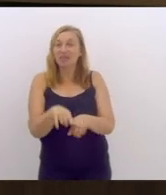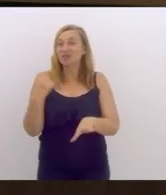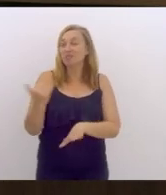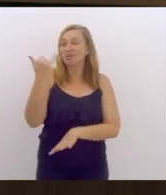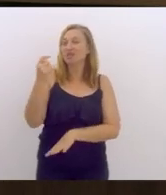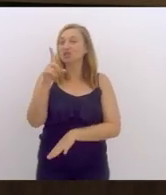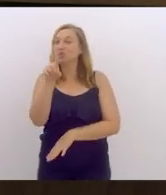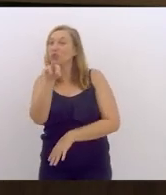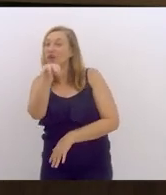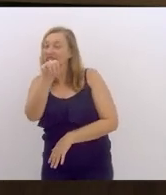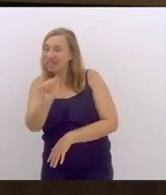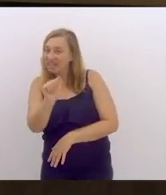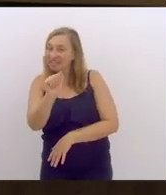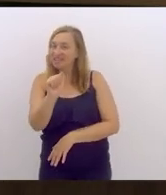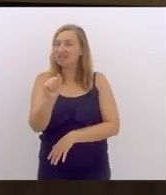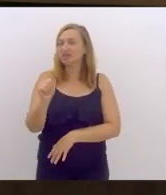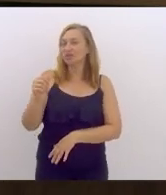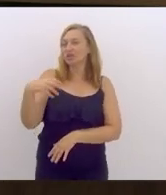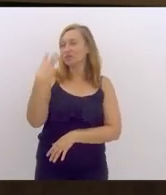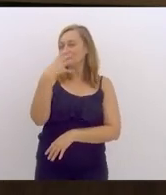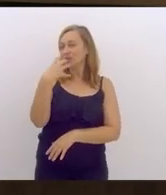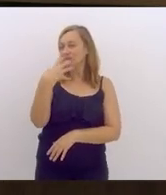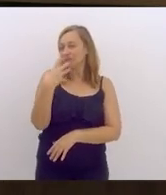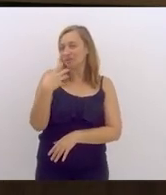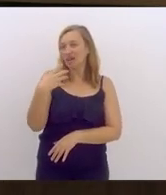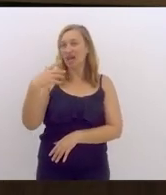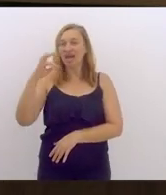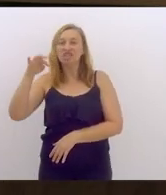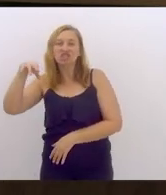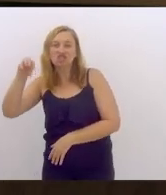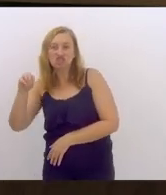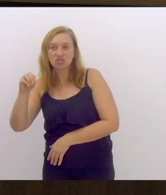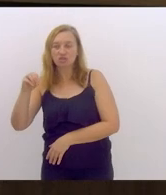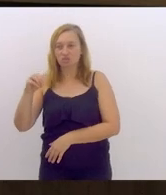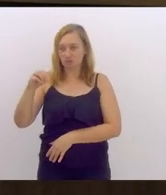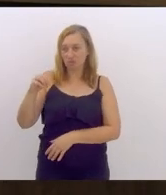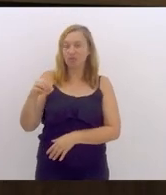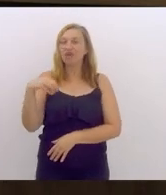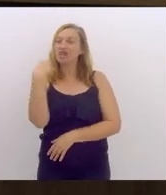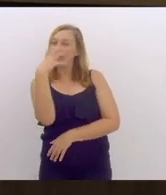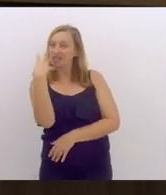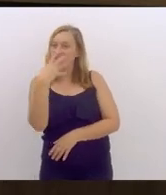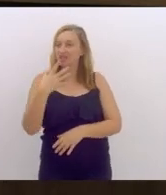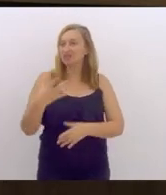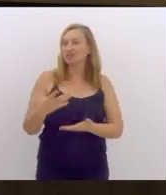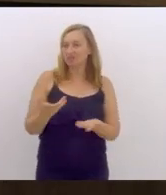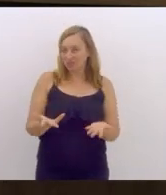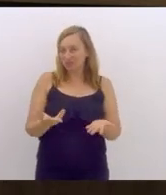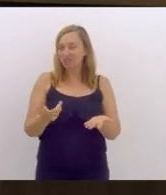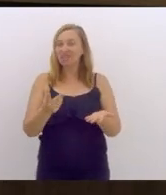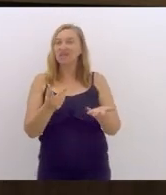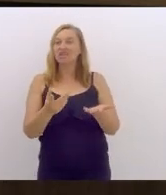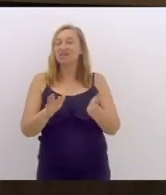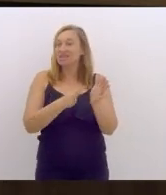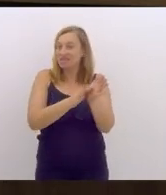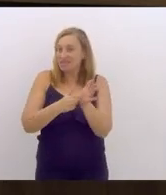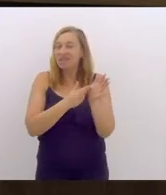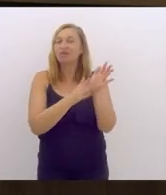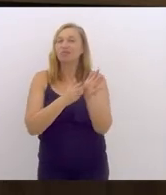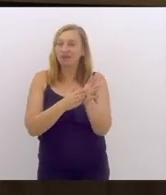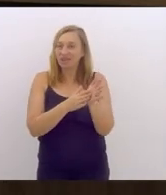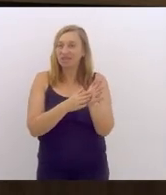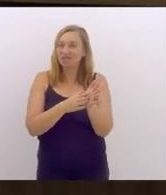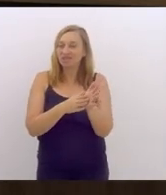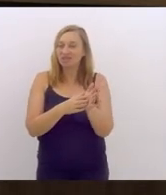de Dorina que é o nome Dorina Guimarães Barros que é cantor intérprete sambista e radialista